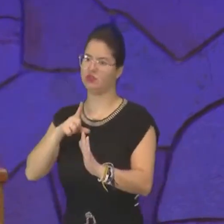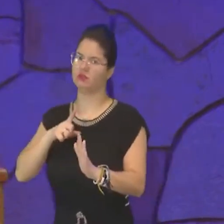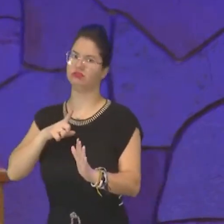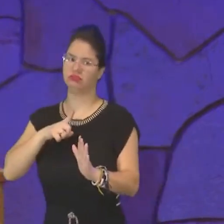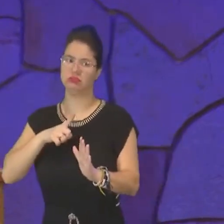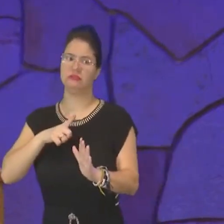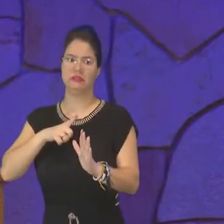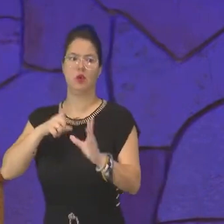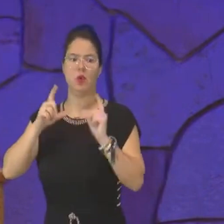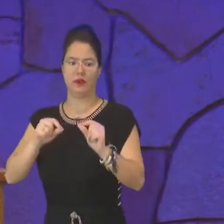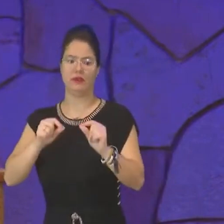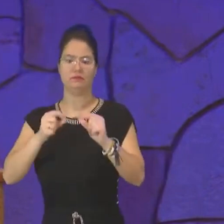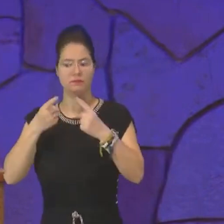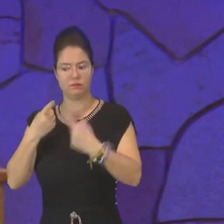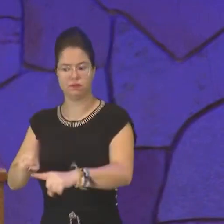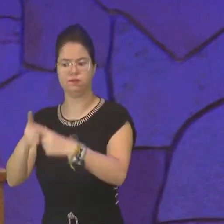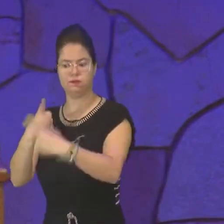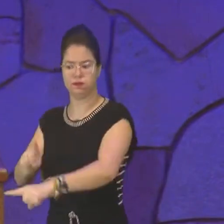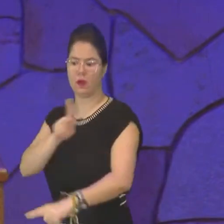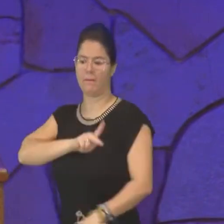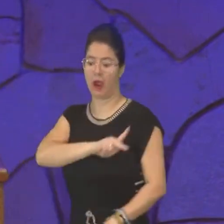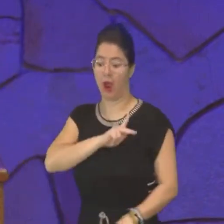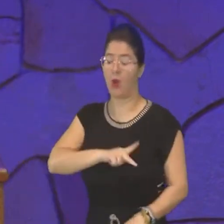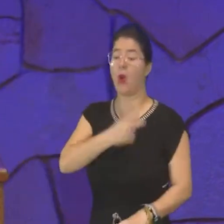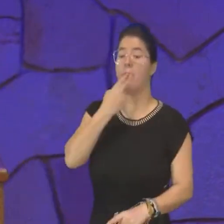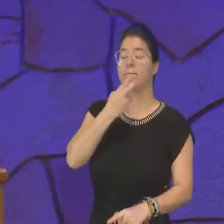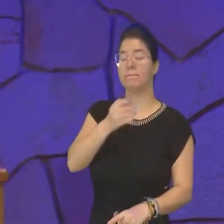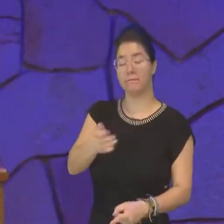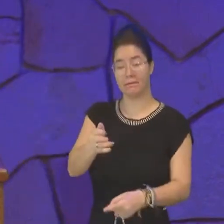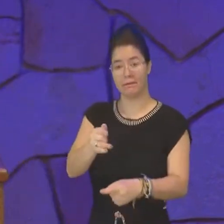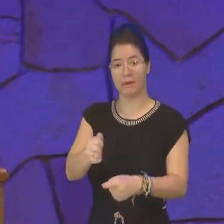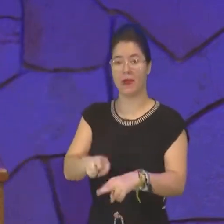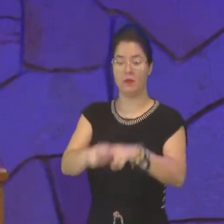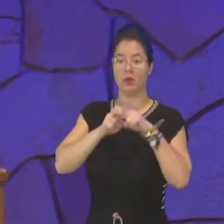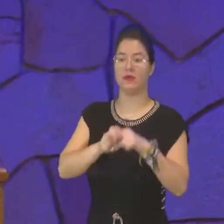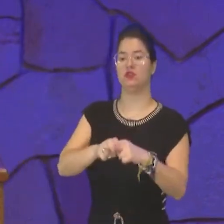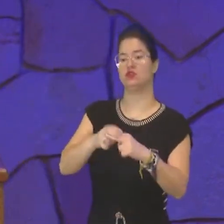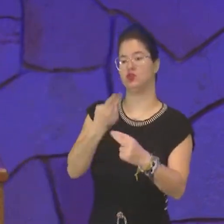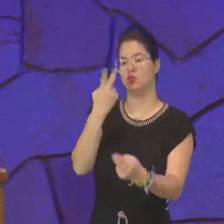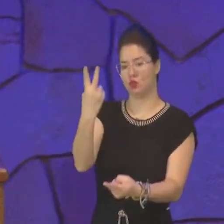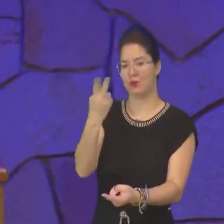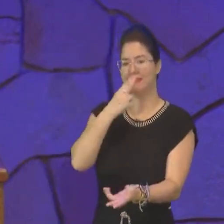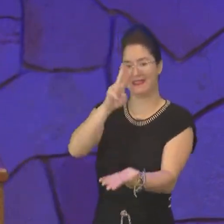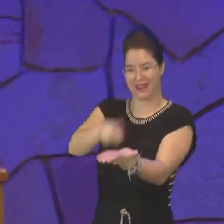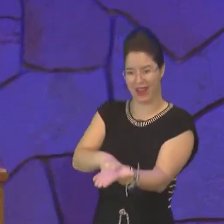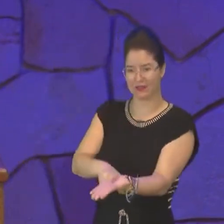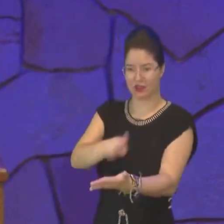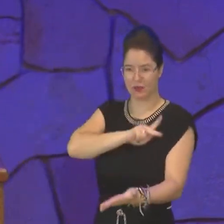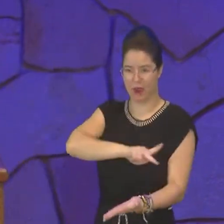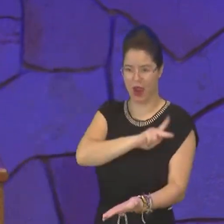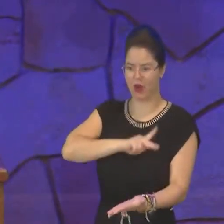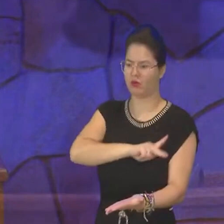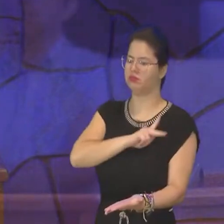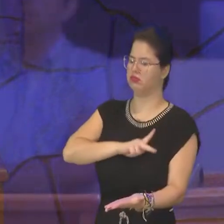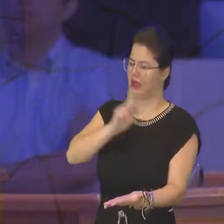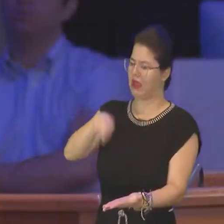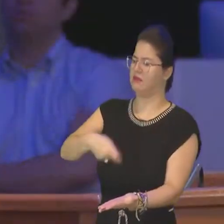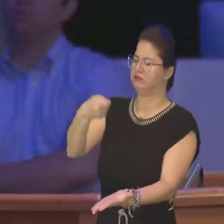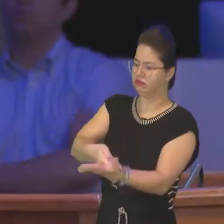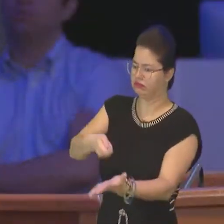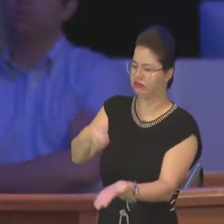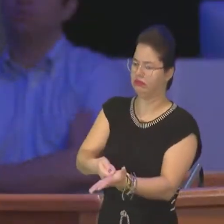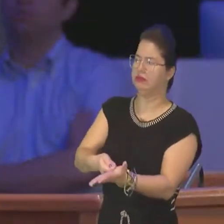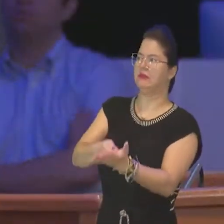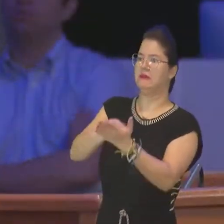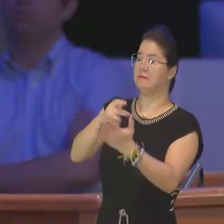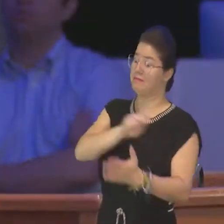por isso que as duas cartas de Paulo são as cartas mais longas, mais exigentes, em que Paulo briga, em que